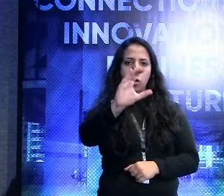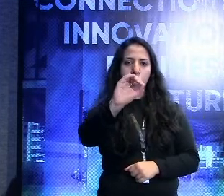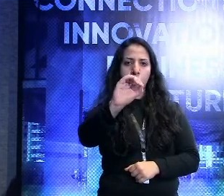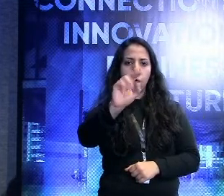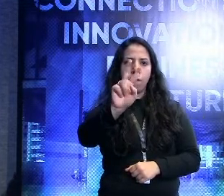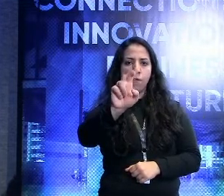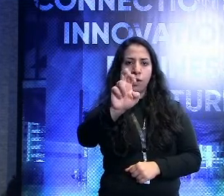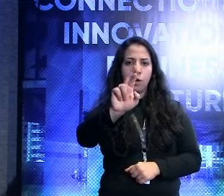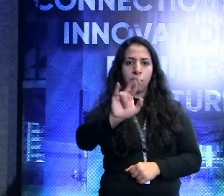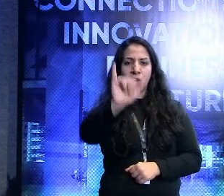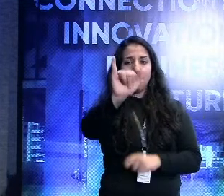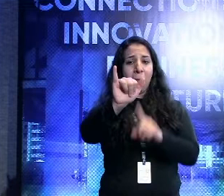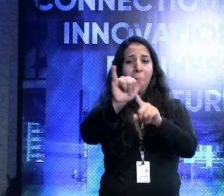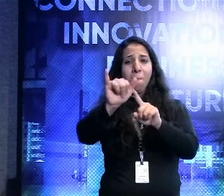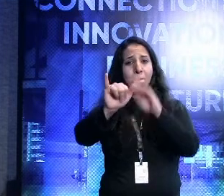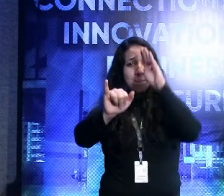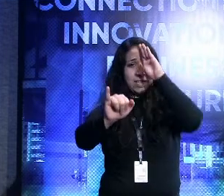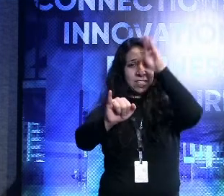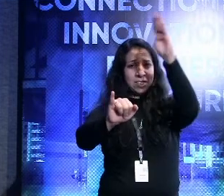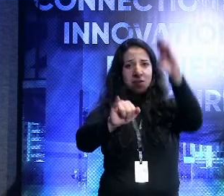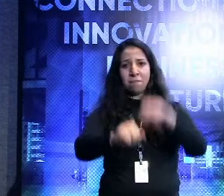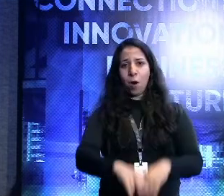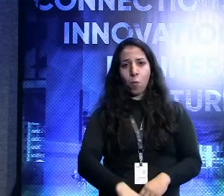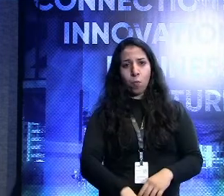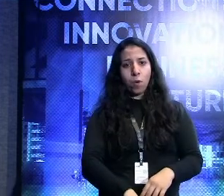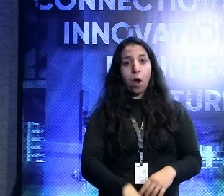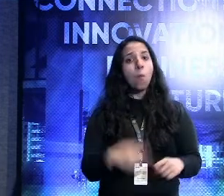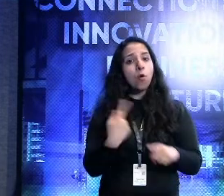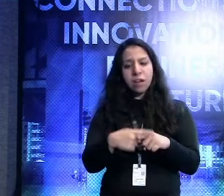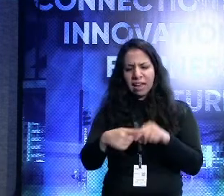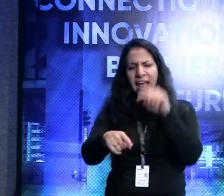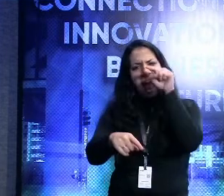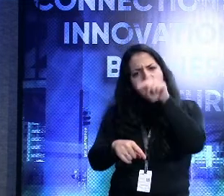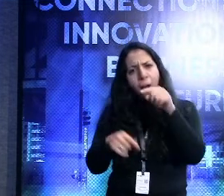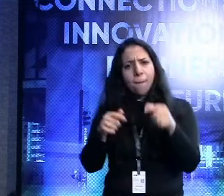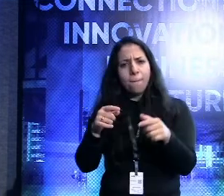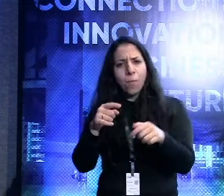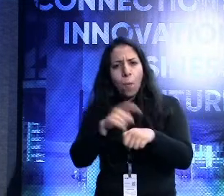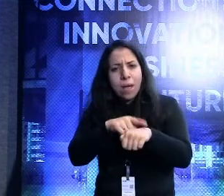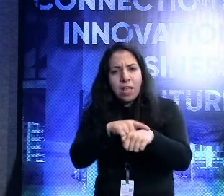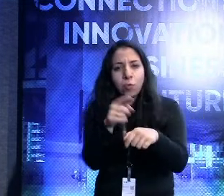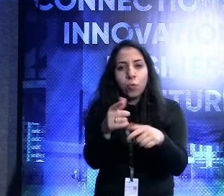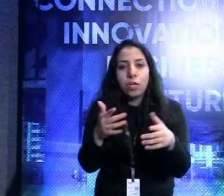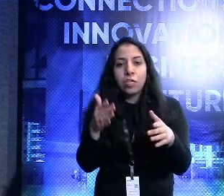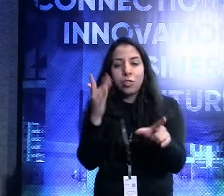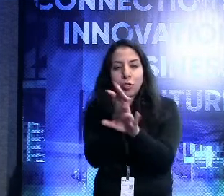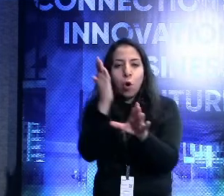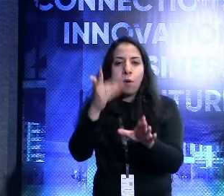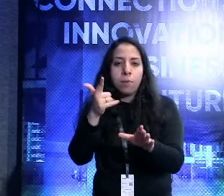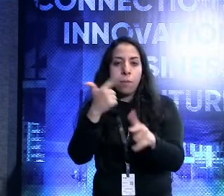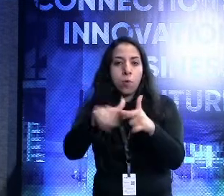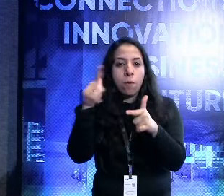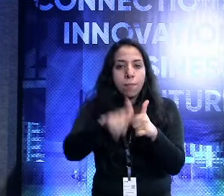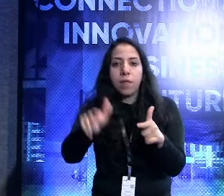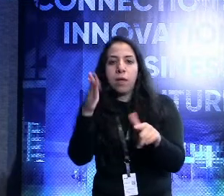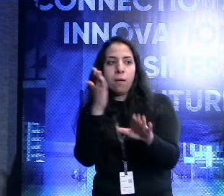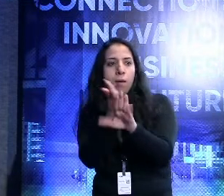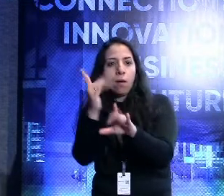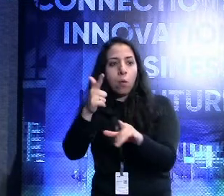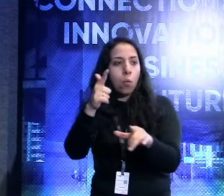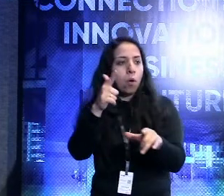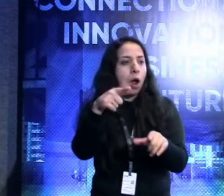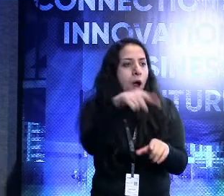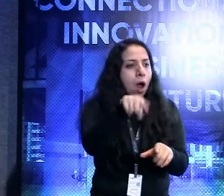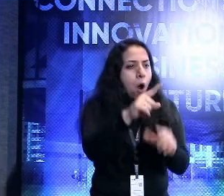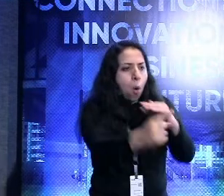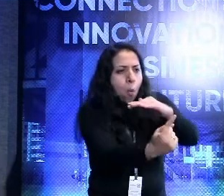gente. A gente descobre coisas sobre problemas, sobre consumidores. A gente entende todo um contexto, tanto de